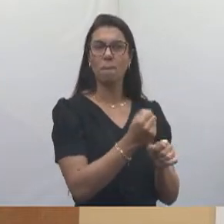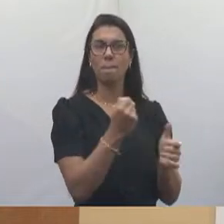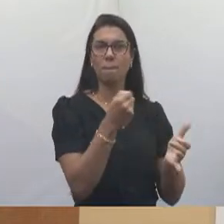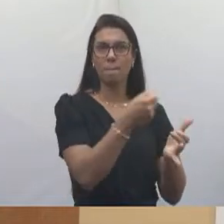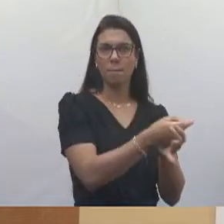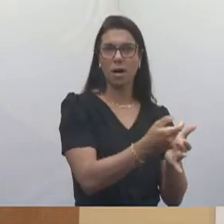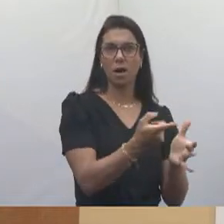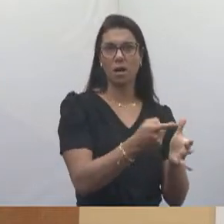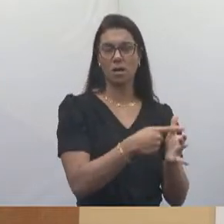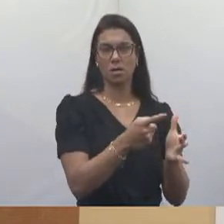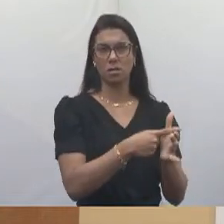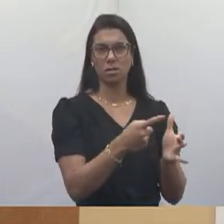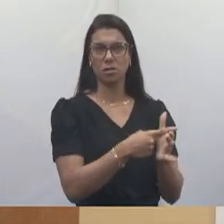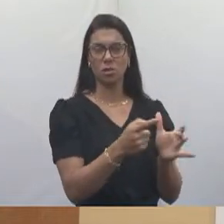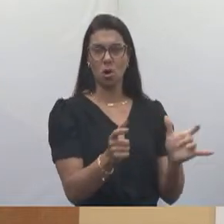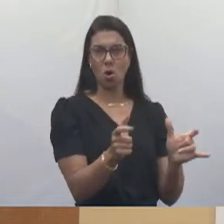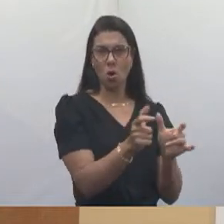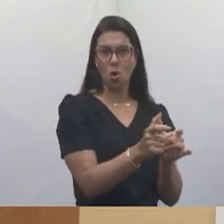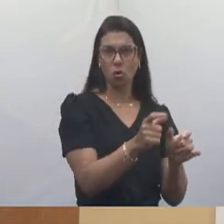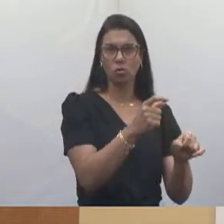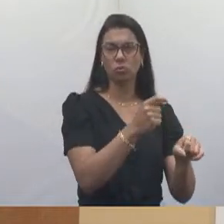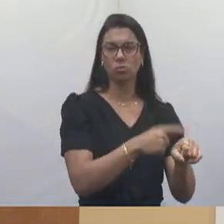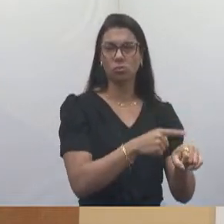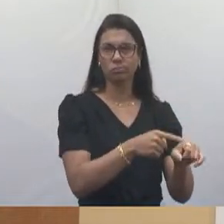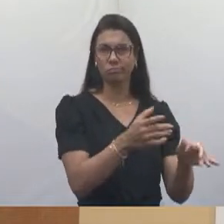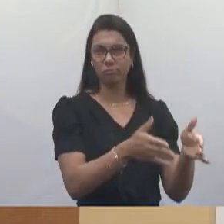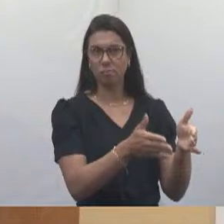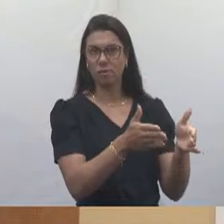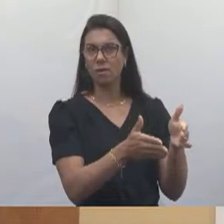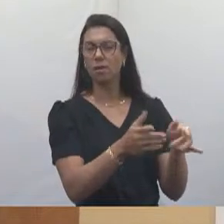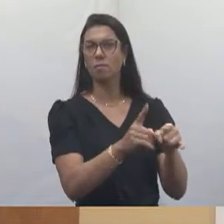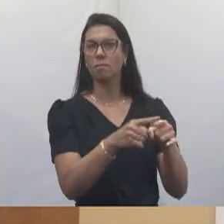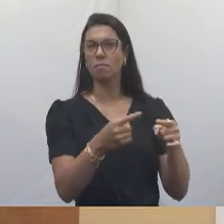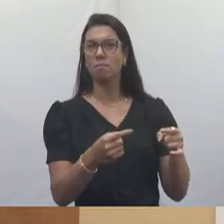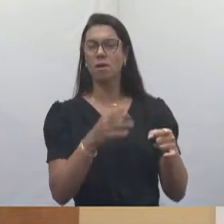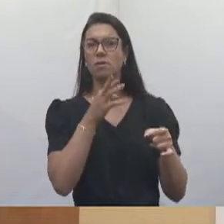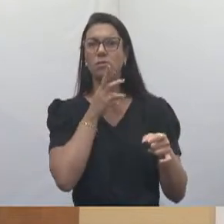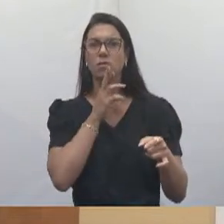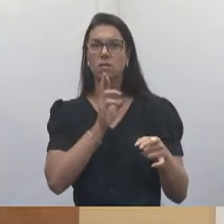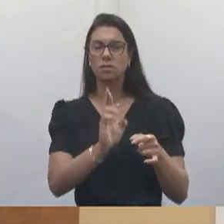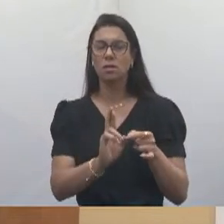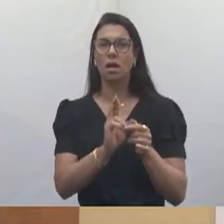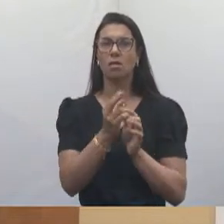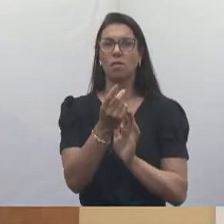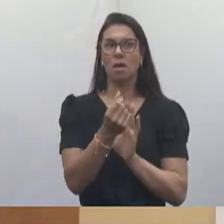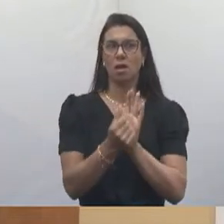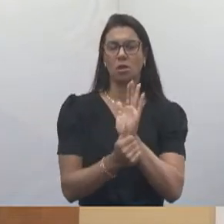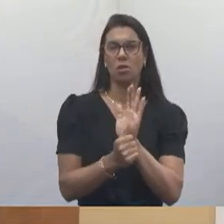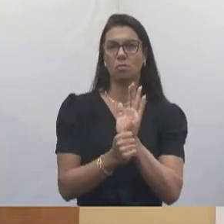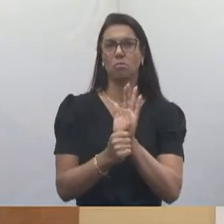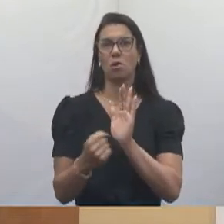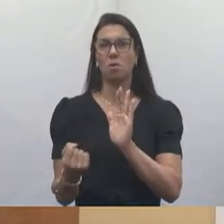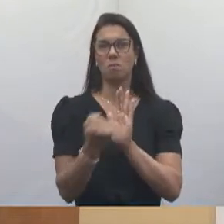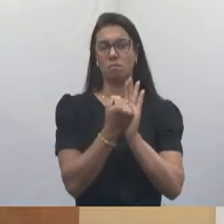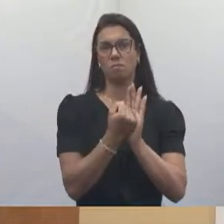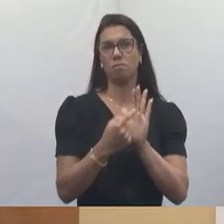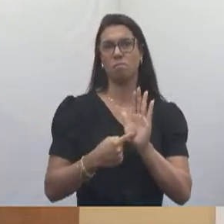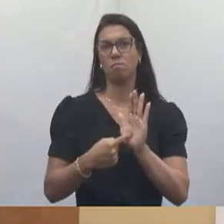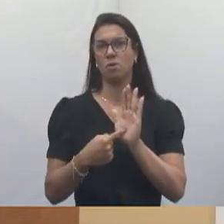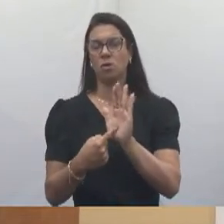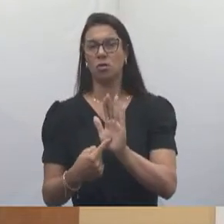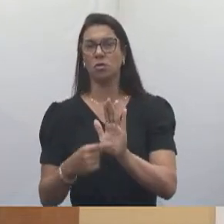de curto prazo registradas no passivo financeiro. Os resultados econômico e patrimonial